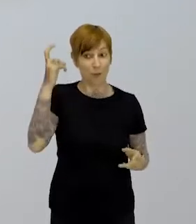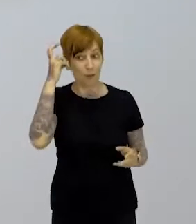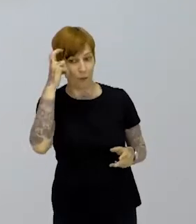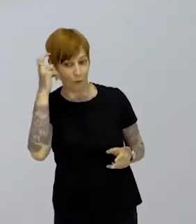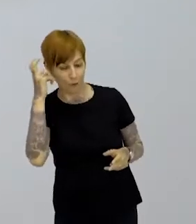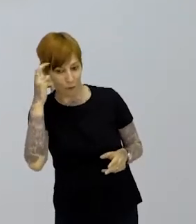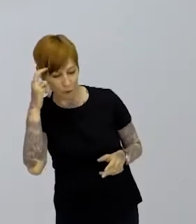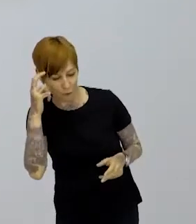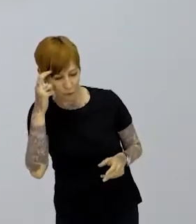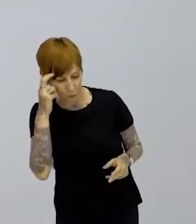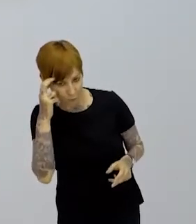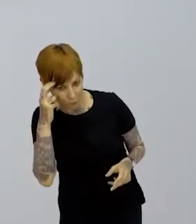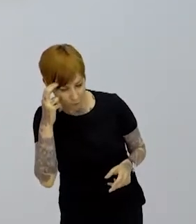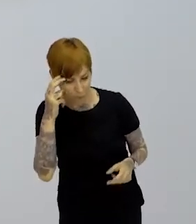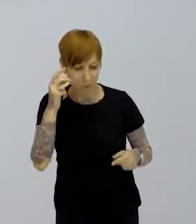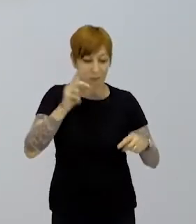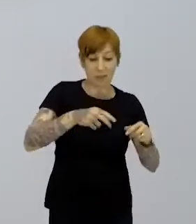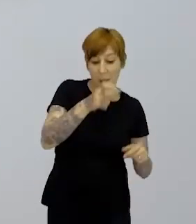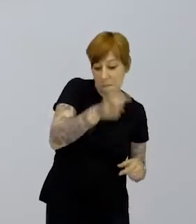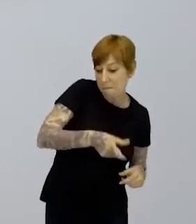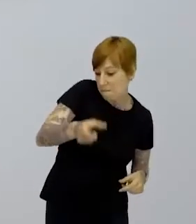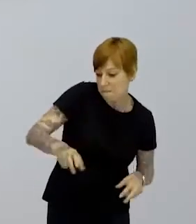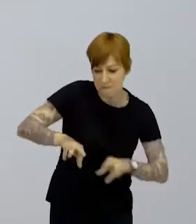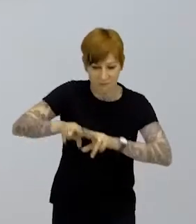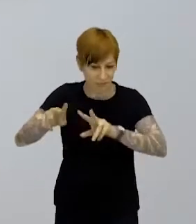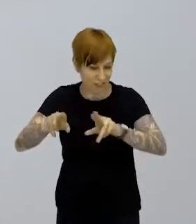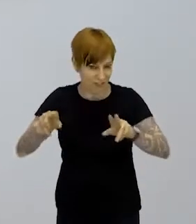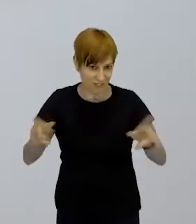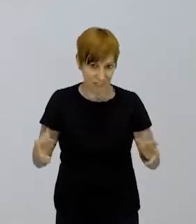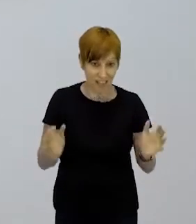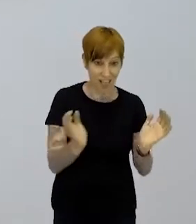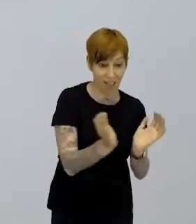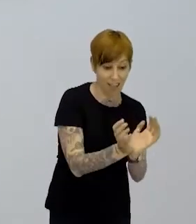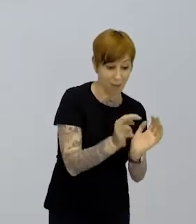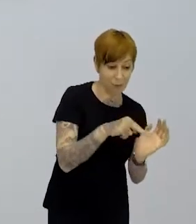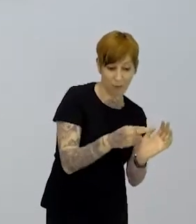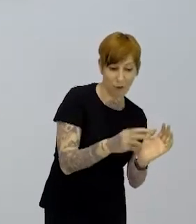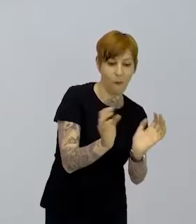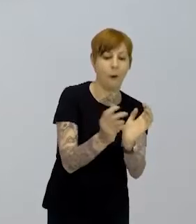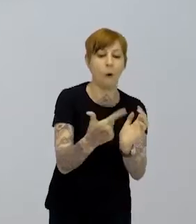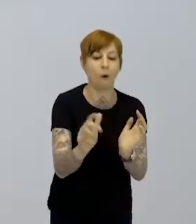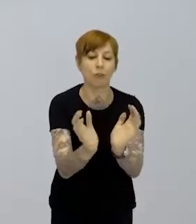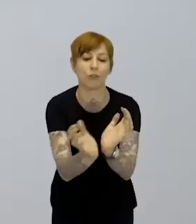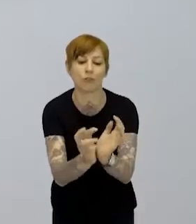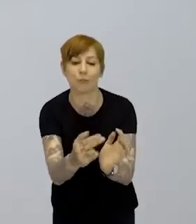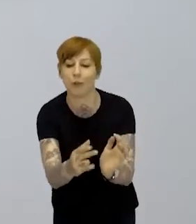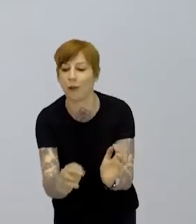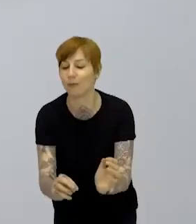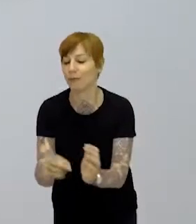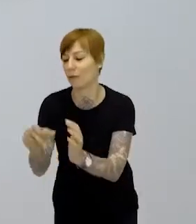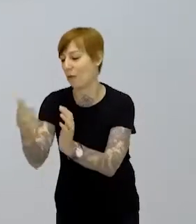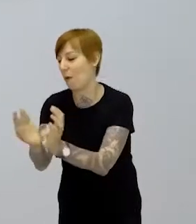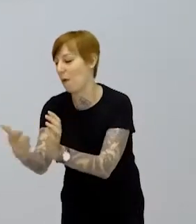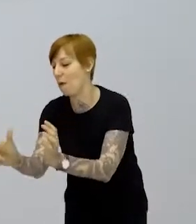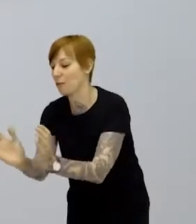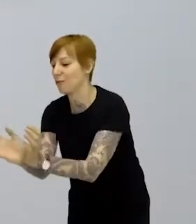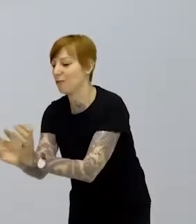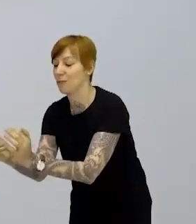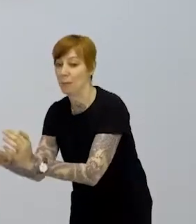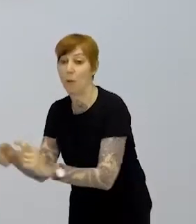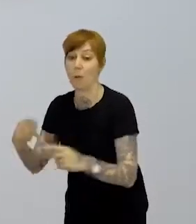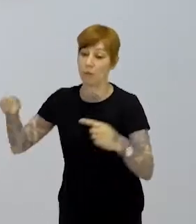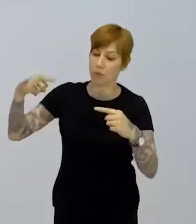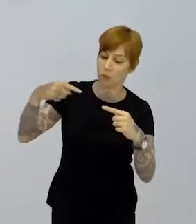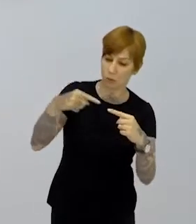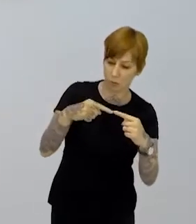diferentes. E para que seja considerado um grupo, tem que ter interação, interesses em comum,